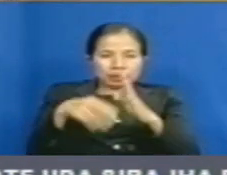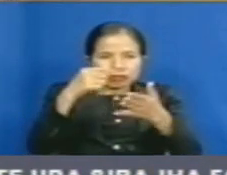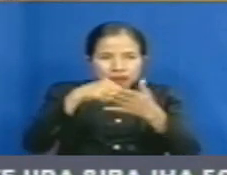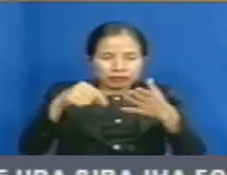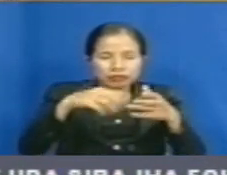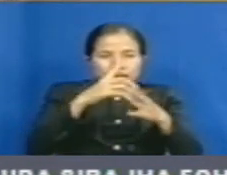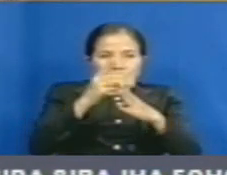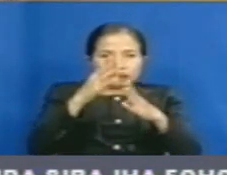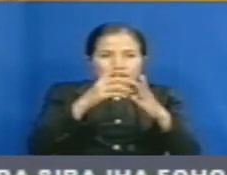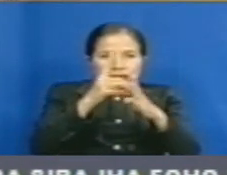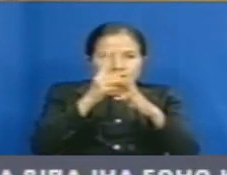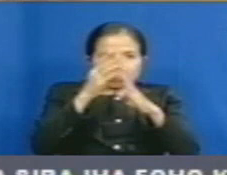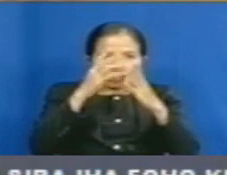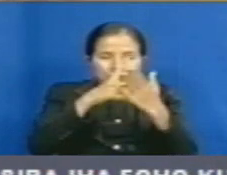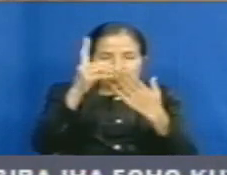a fula de dezembro de ano.